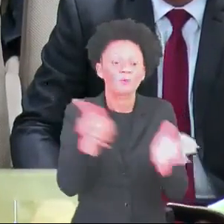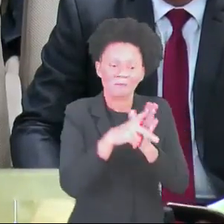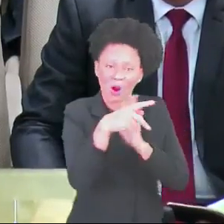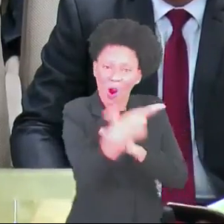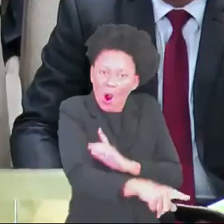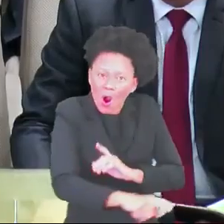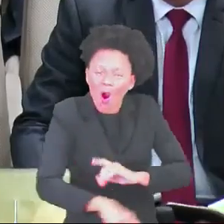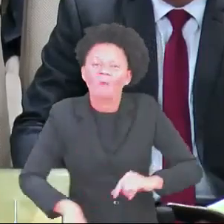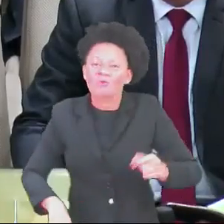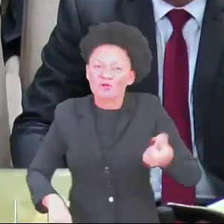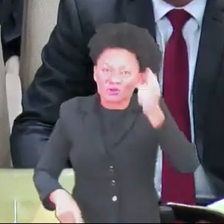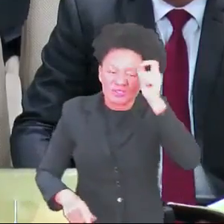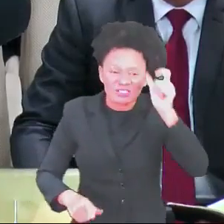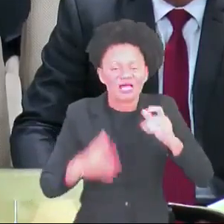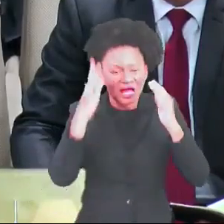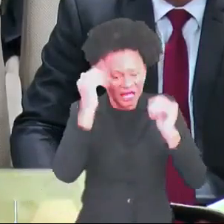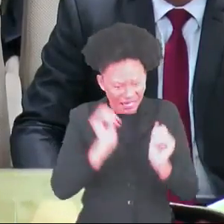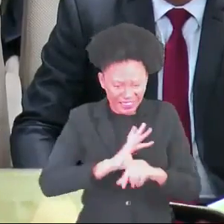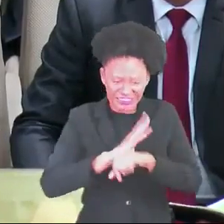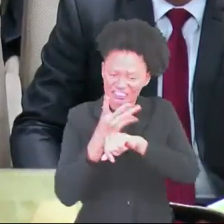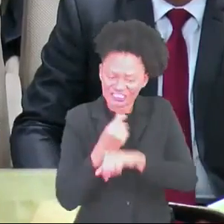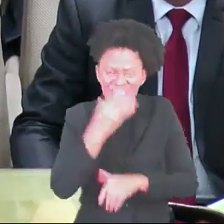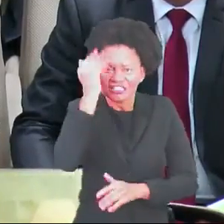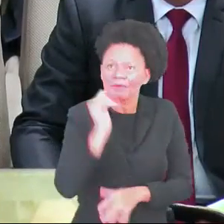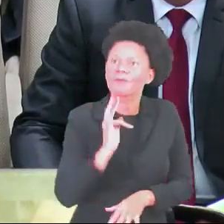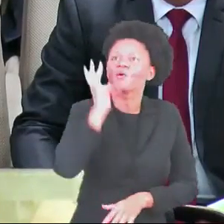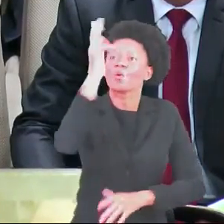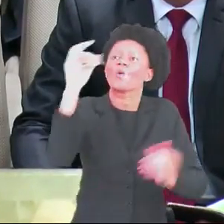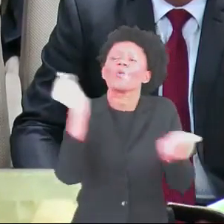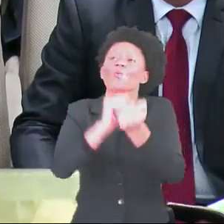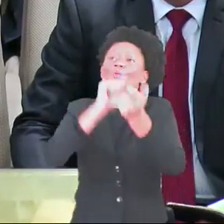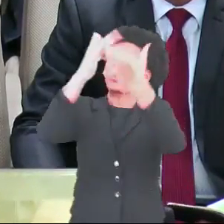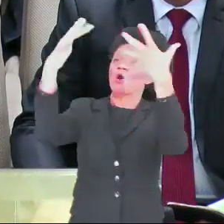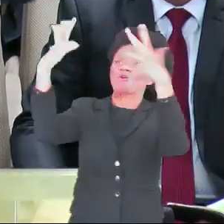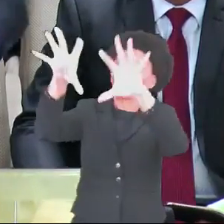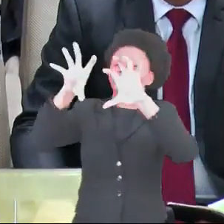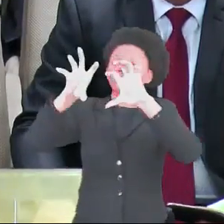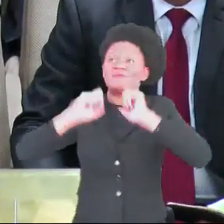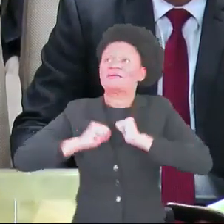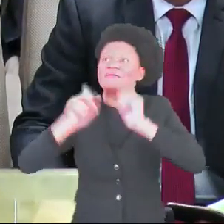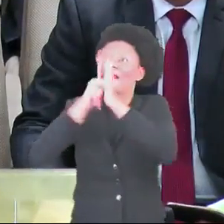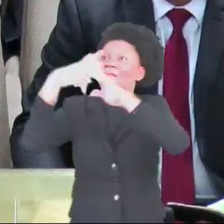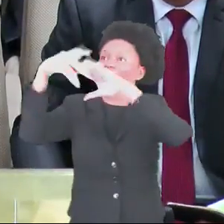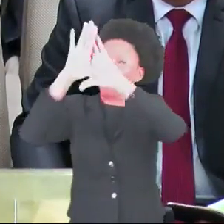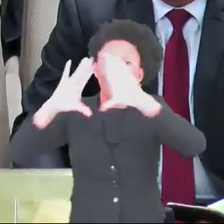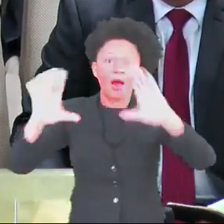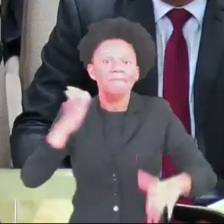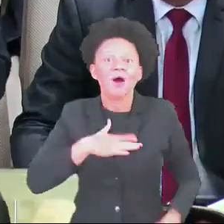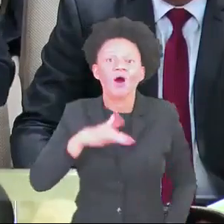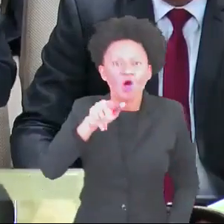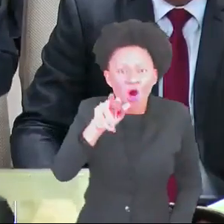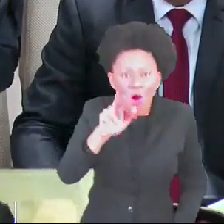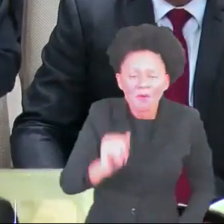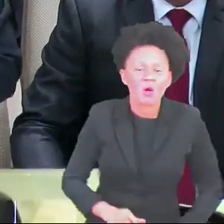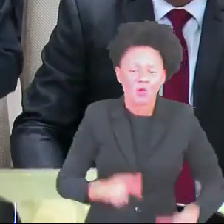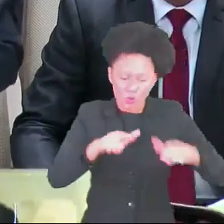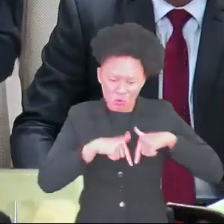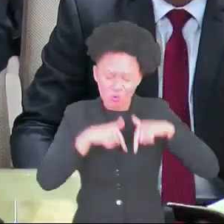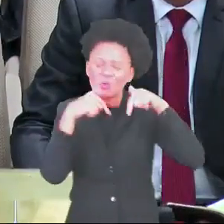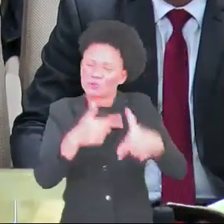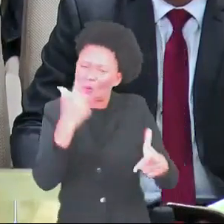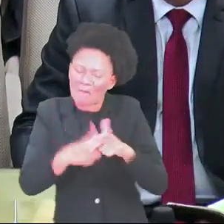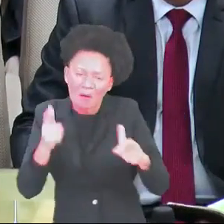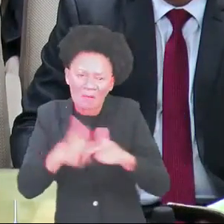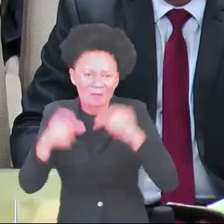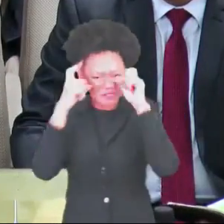igreja sabe do seu futuro, da glória que está para nos receber lá. Meu irmão, luta e tribulação na terra,